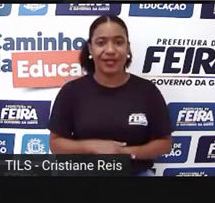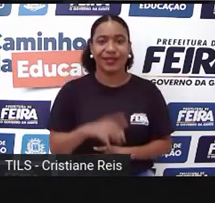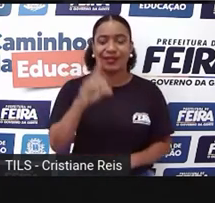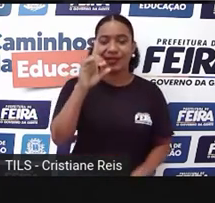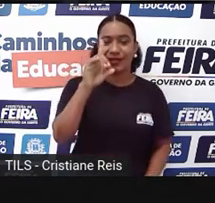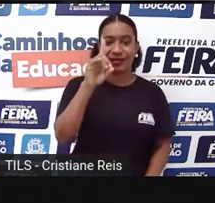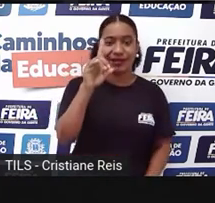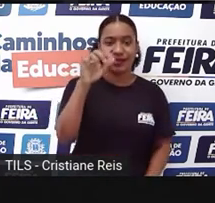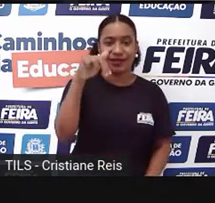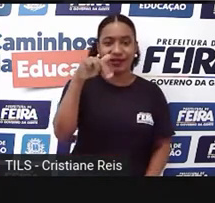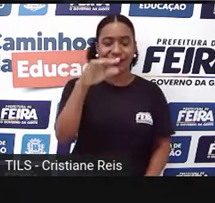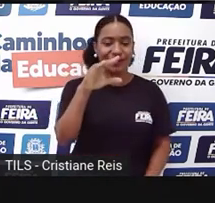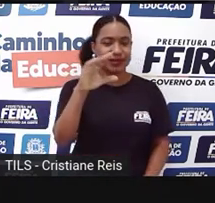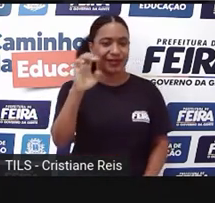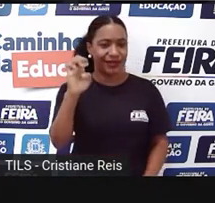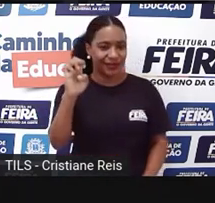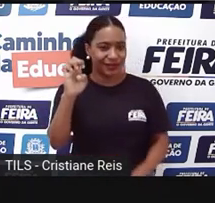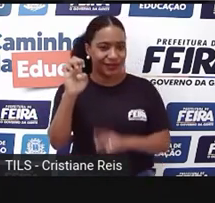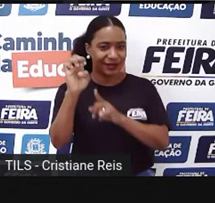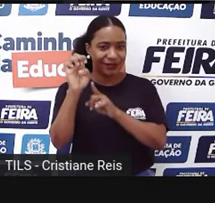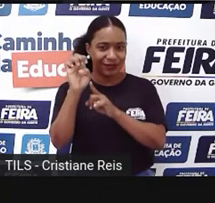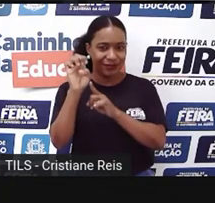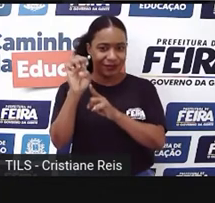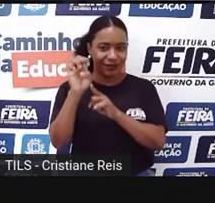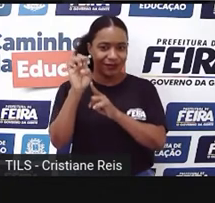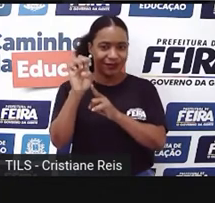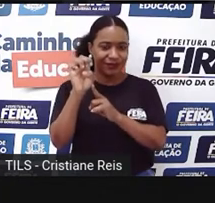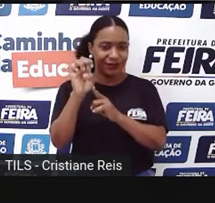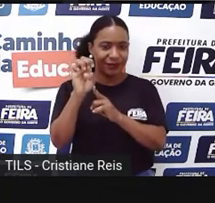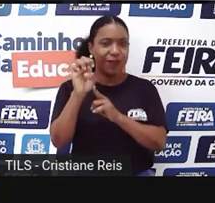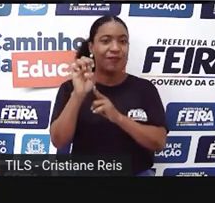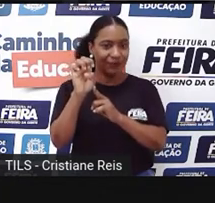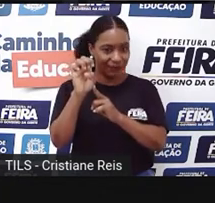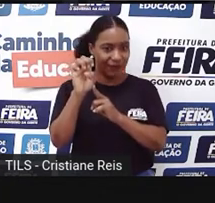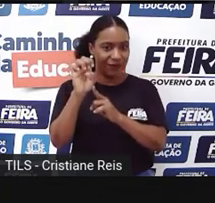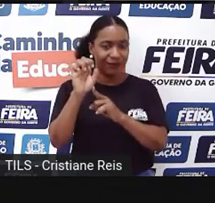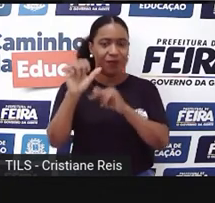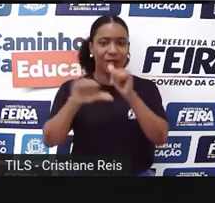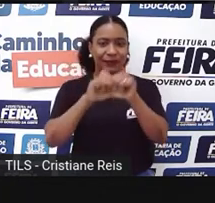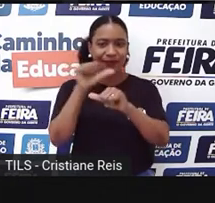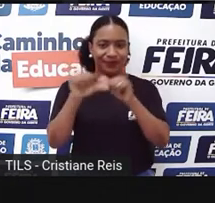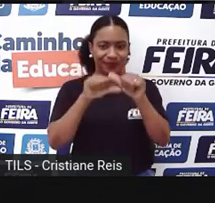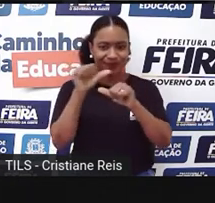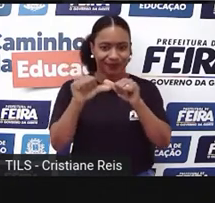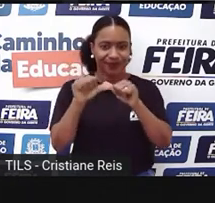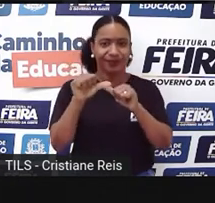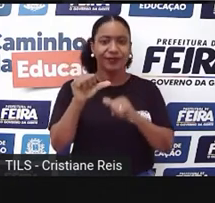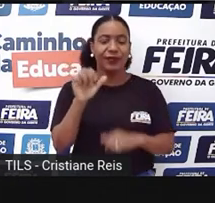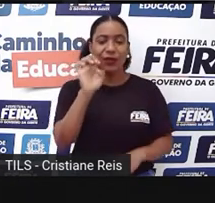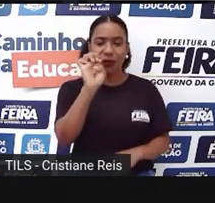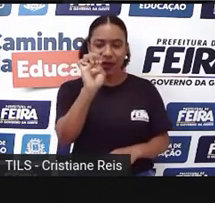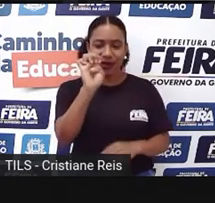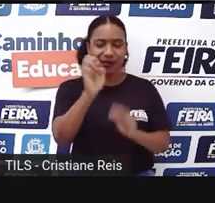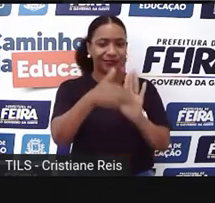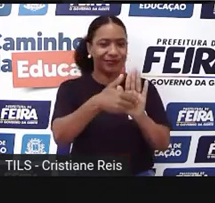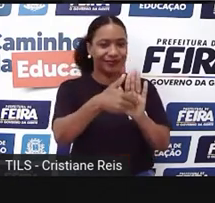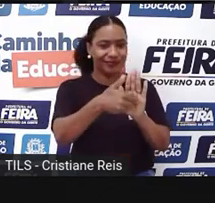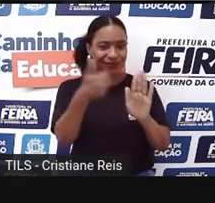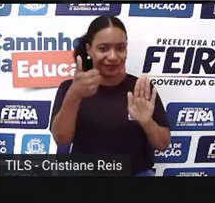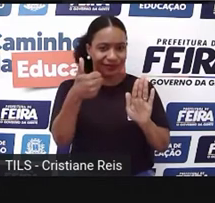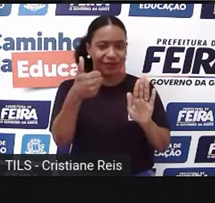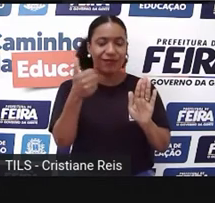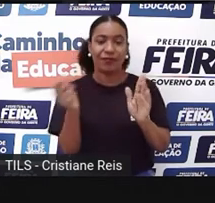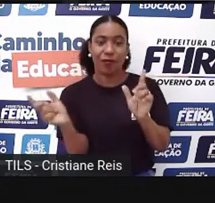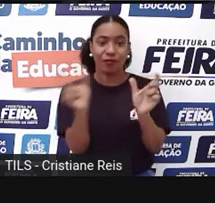E. E no final, observe o que ocorreu. O E desapareceu e a gente acrescentou